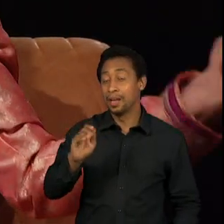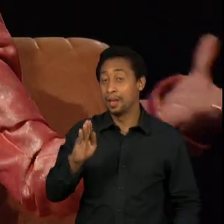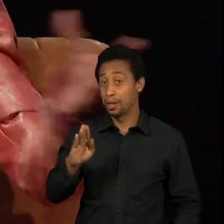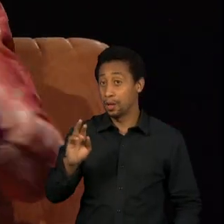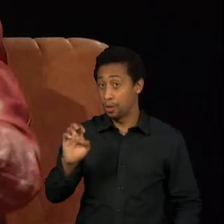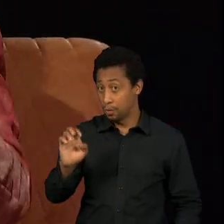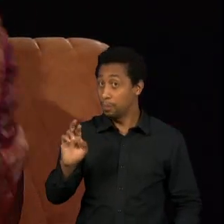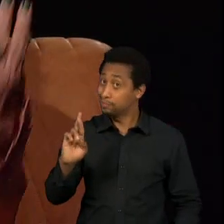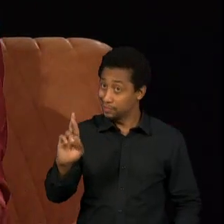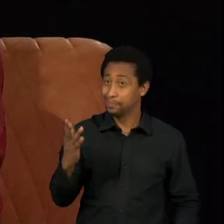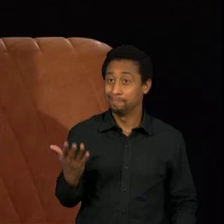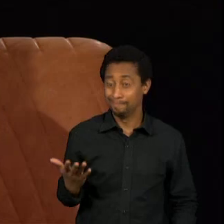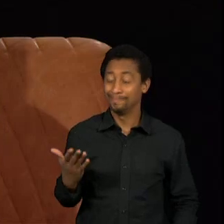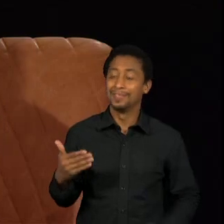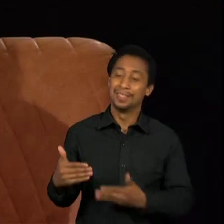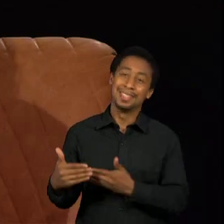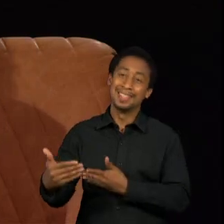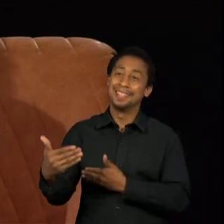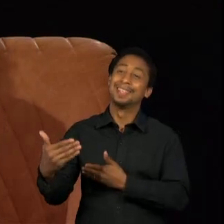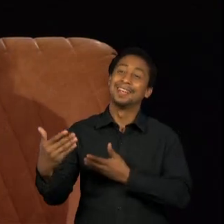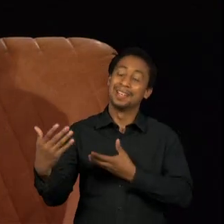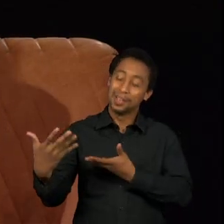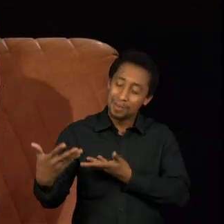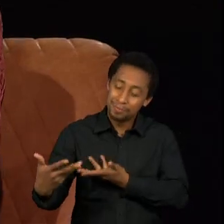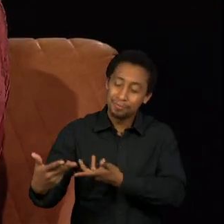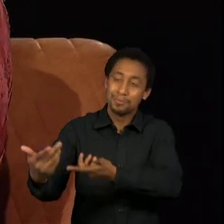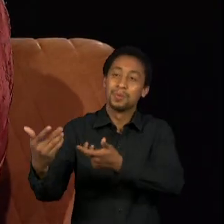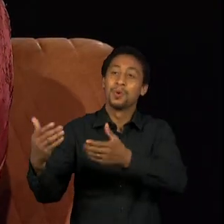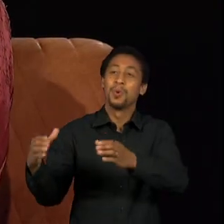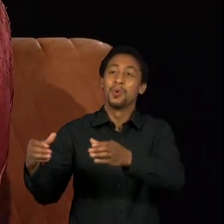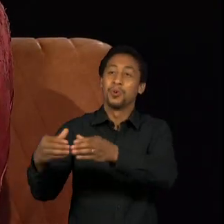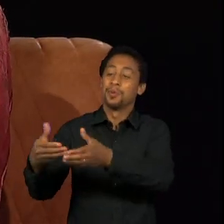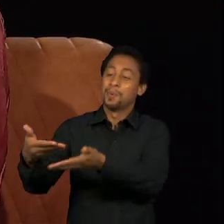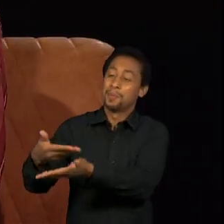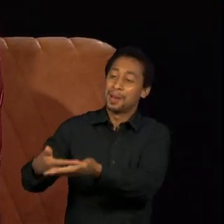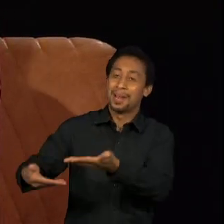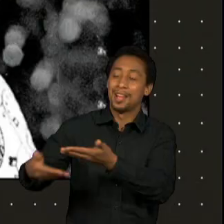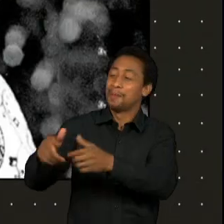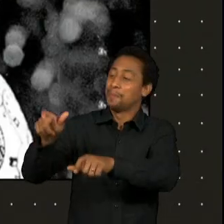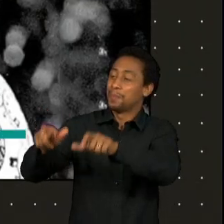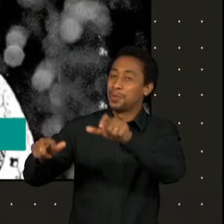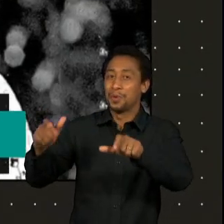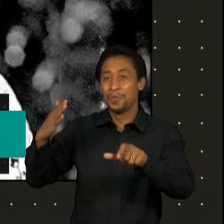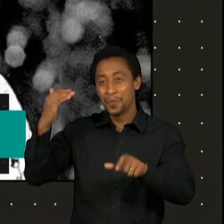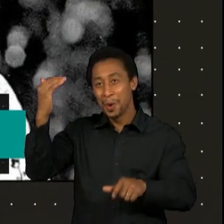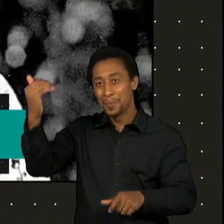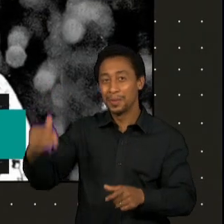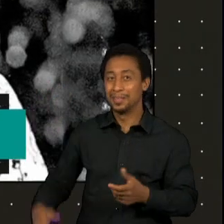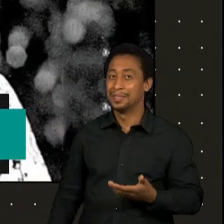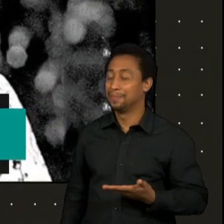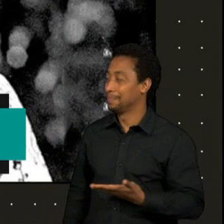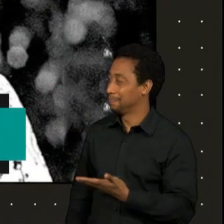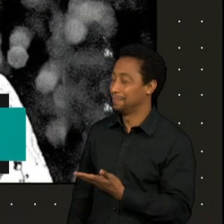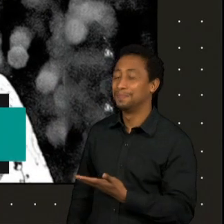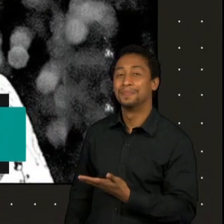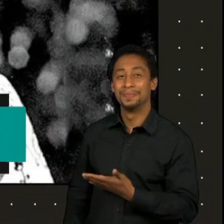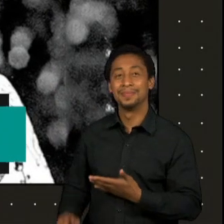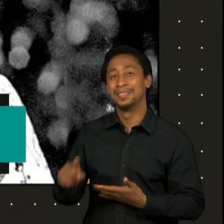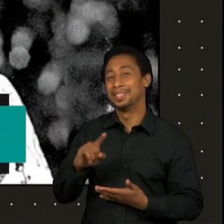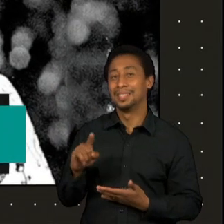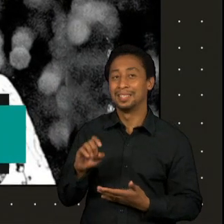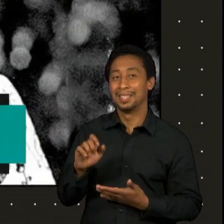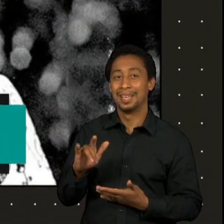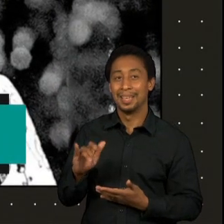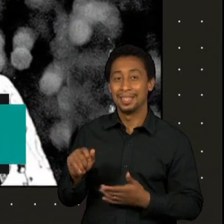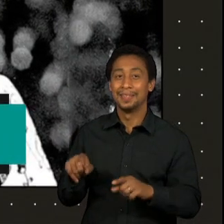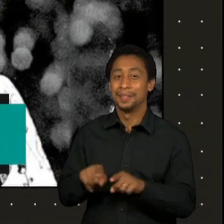fui extremamente bem aceita nesse grupo, né, de Genaro Carvalho, dele. A Zélia, um amor de pessoa. E o